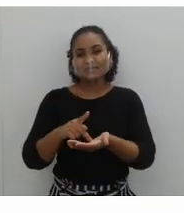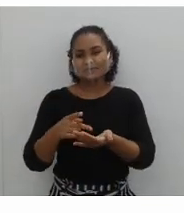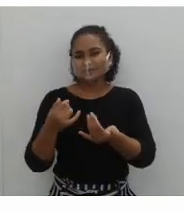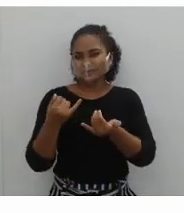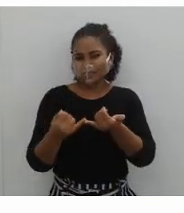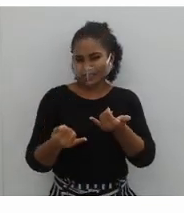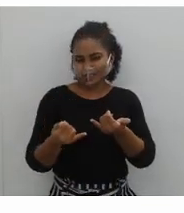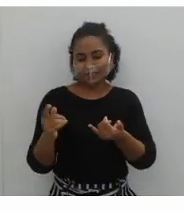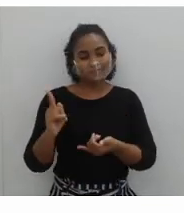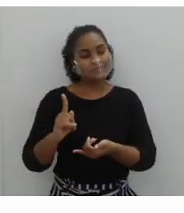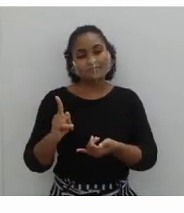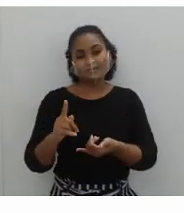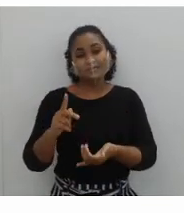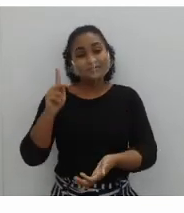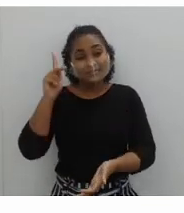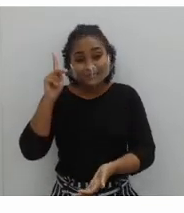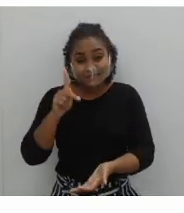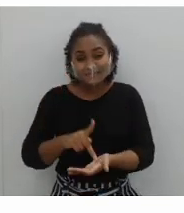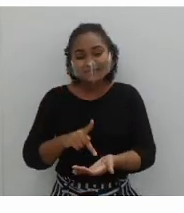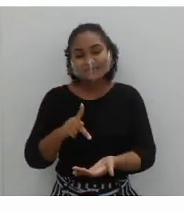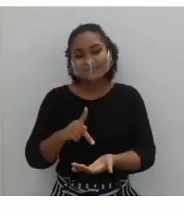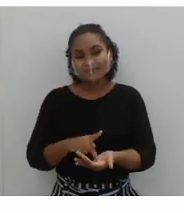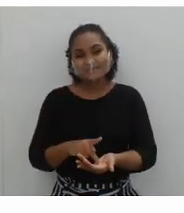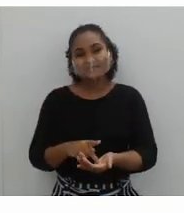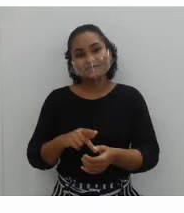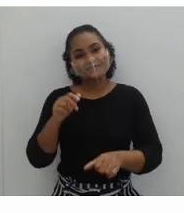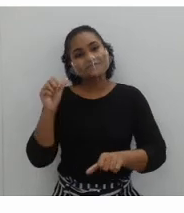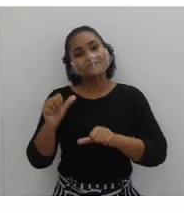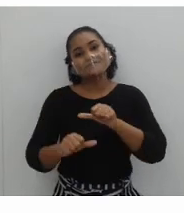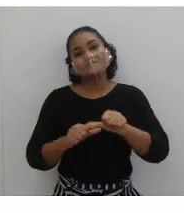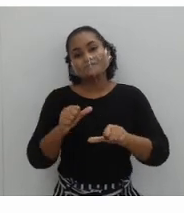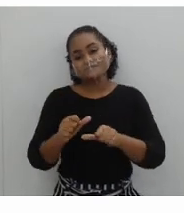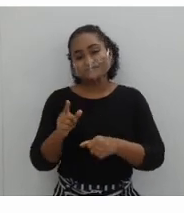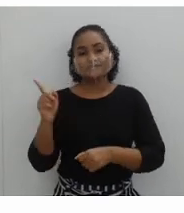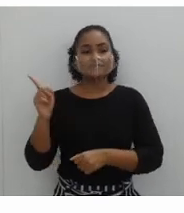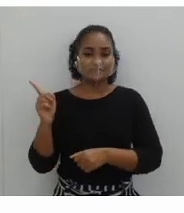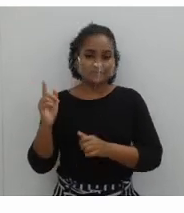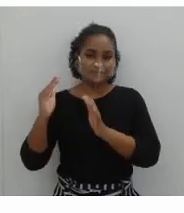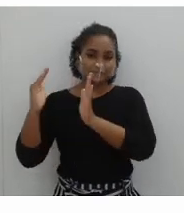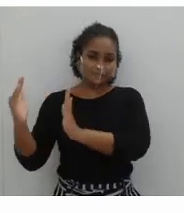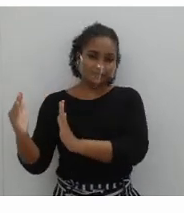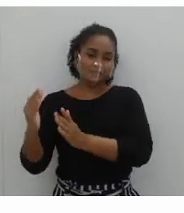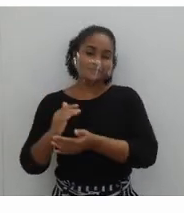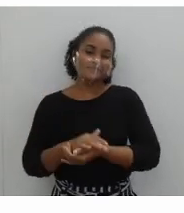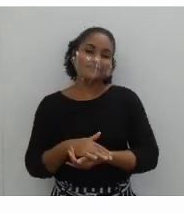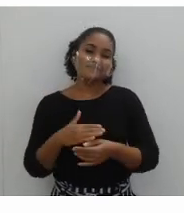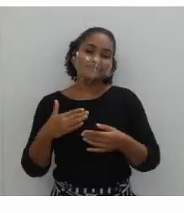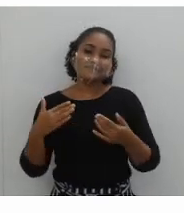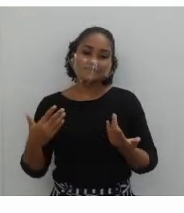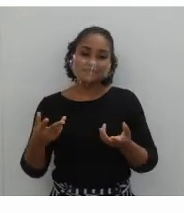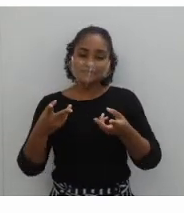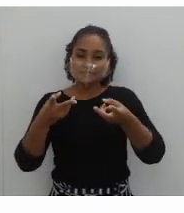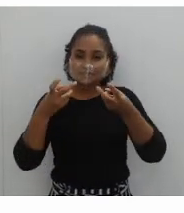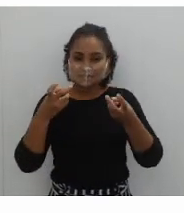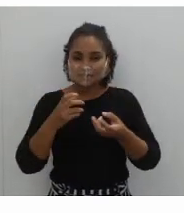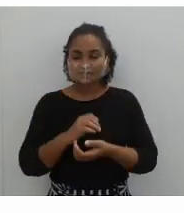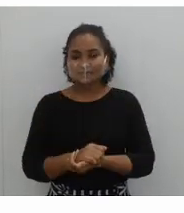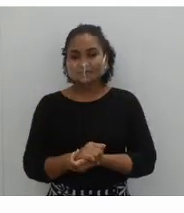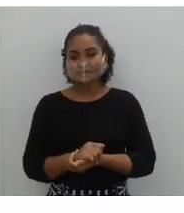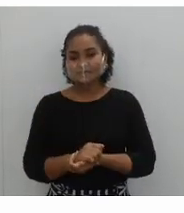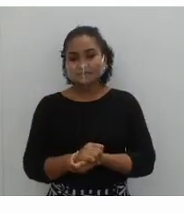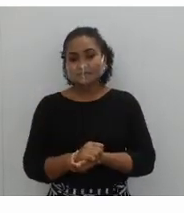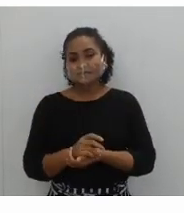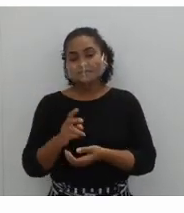atualmente. E na verdade, quando você quer dizer atualmente, você tem que dizer nowadays. Então vê, a palavra actually me